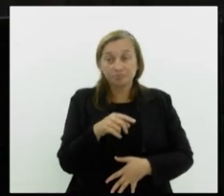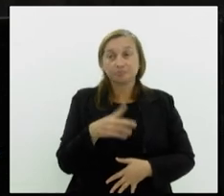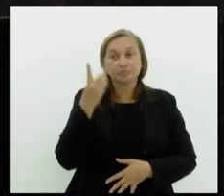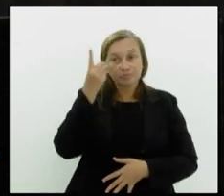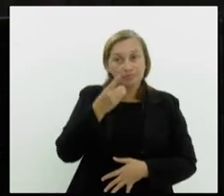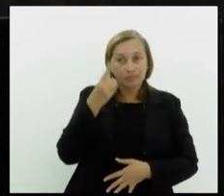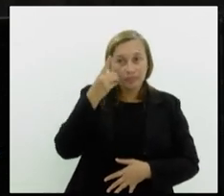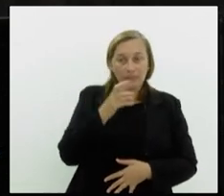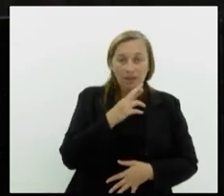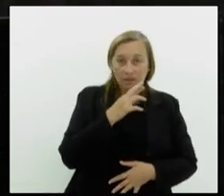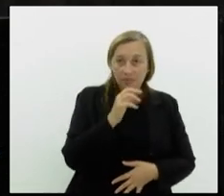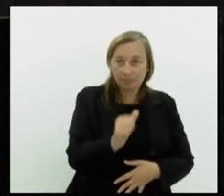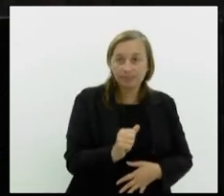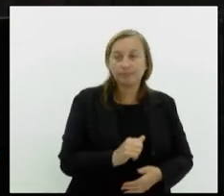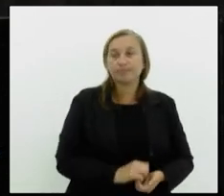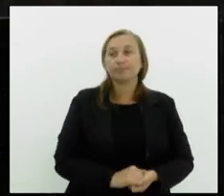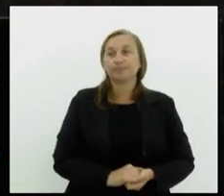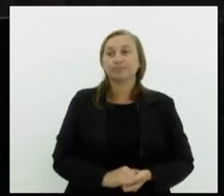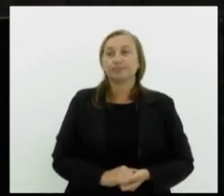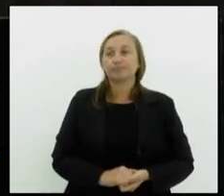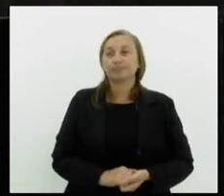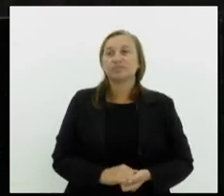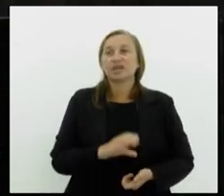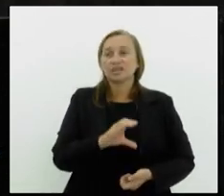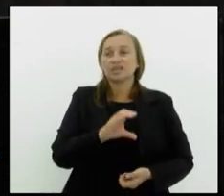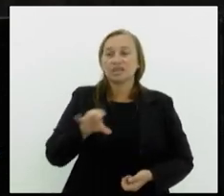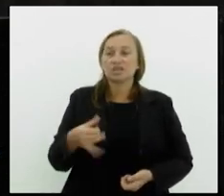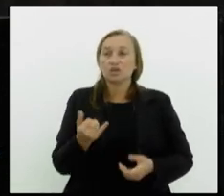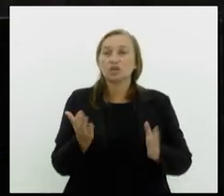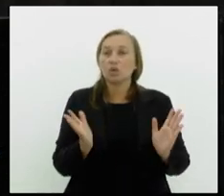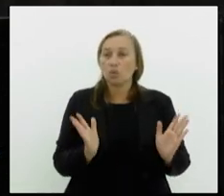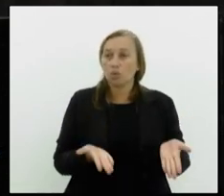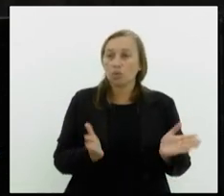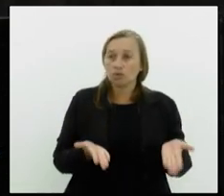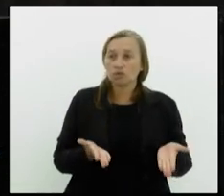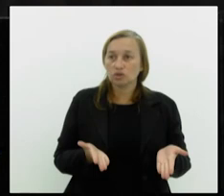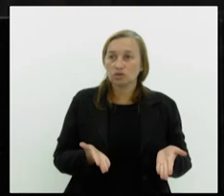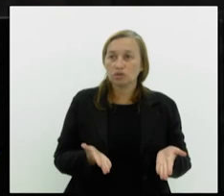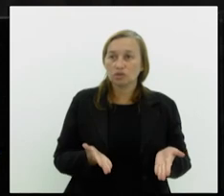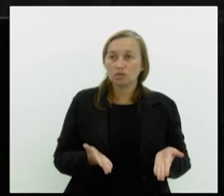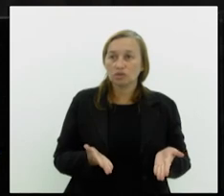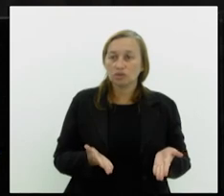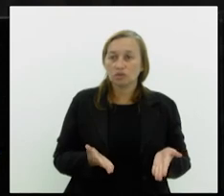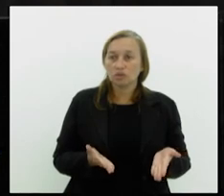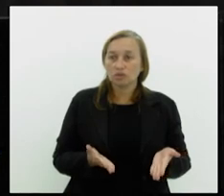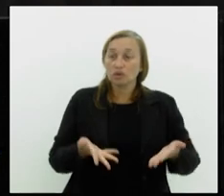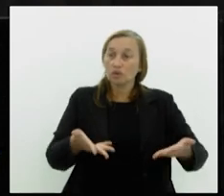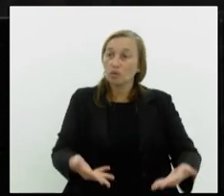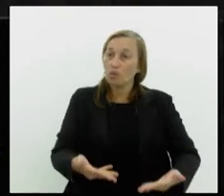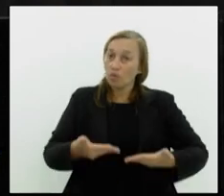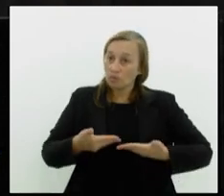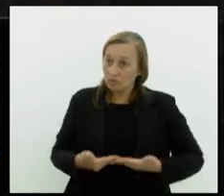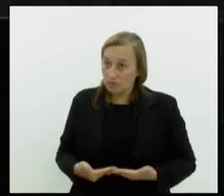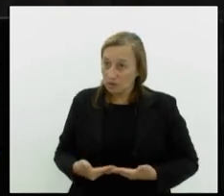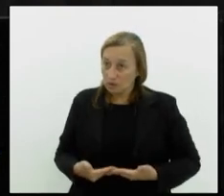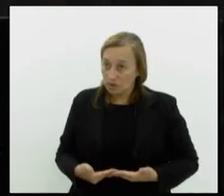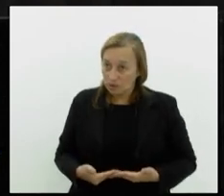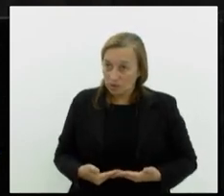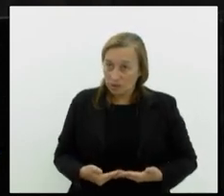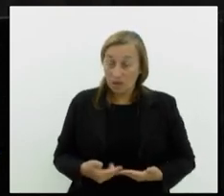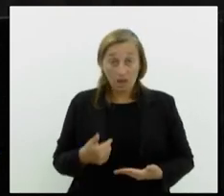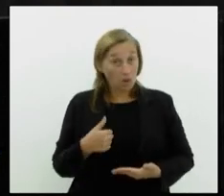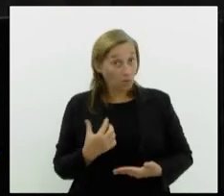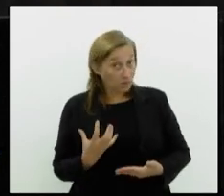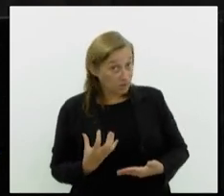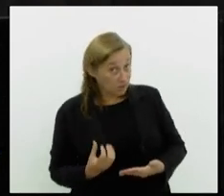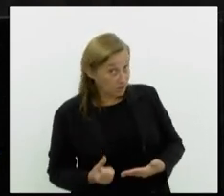O deputado Amorim, na CCJ hoje, nos fez um convite, que eu de pronto